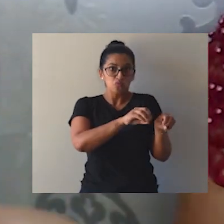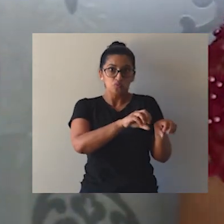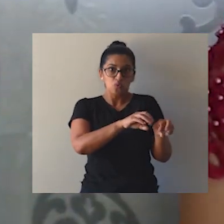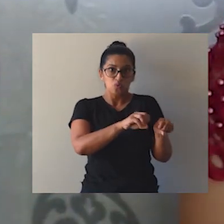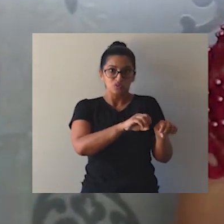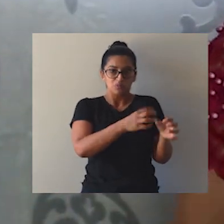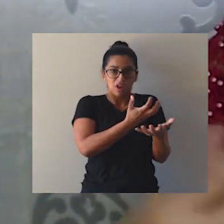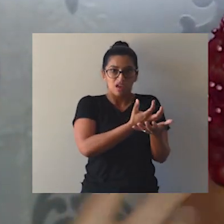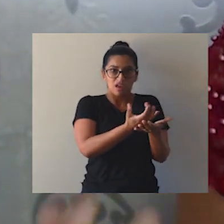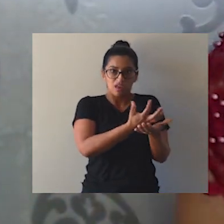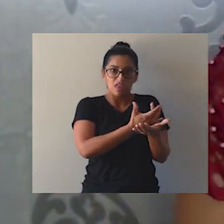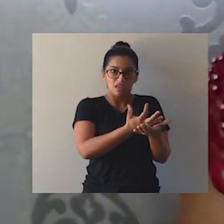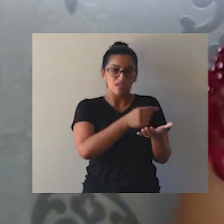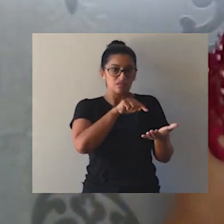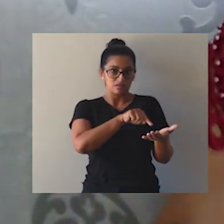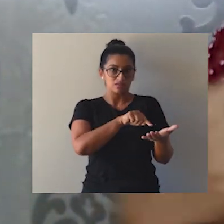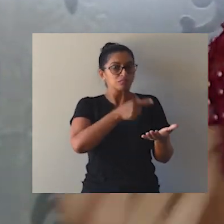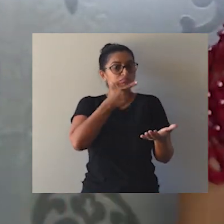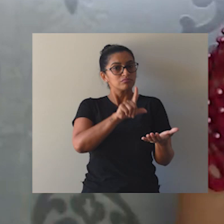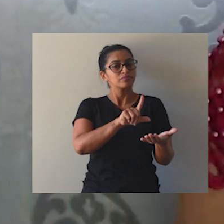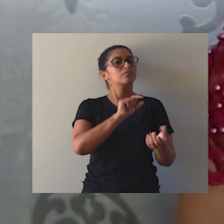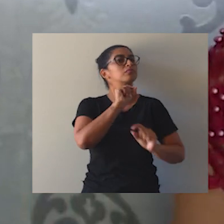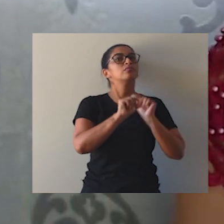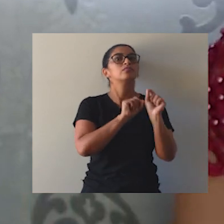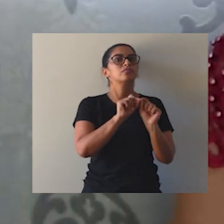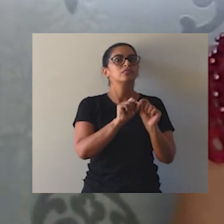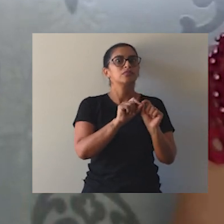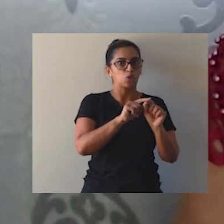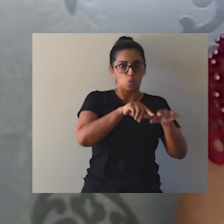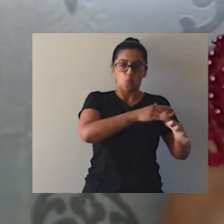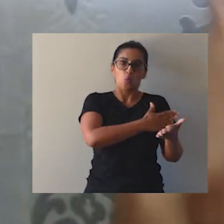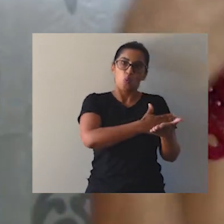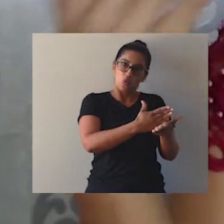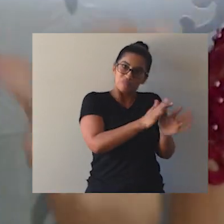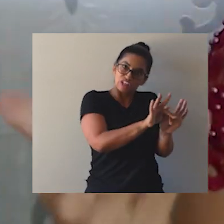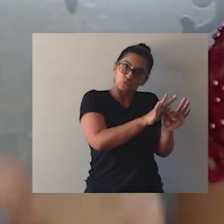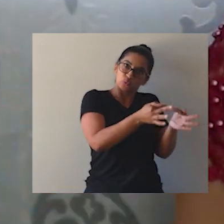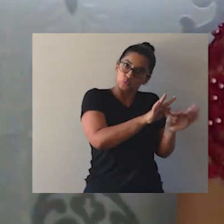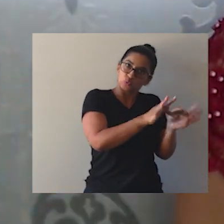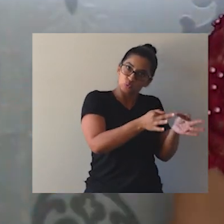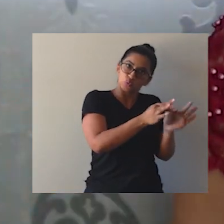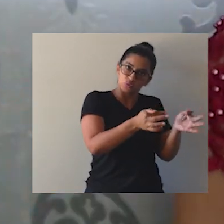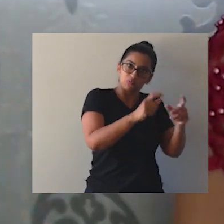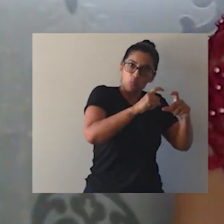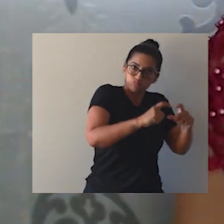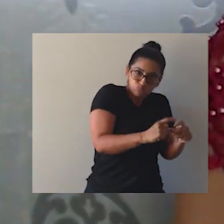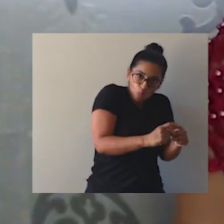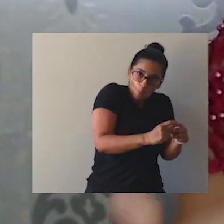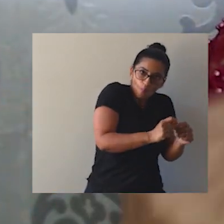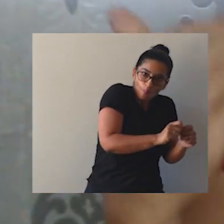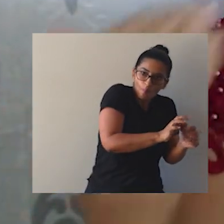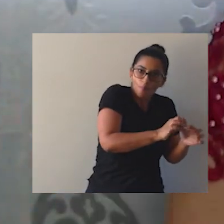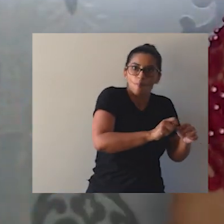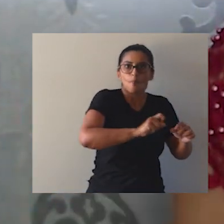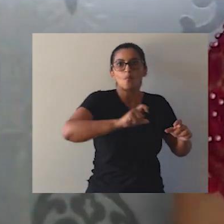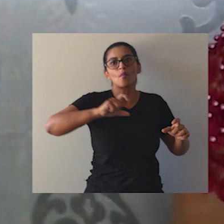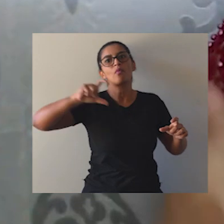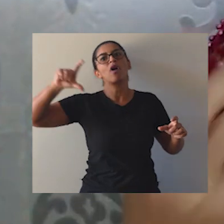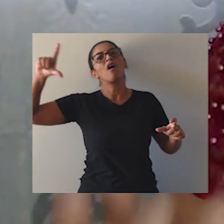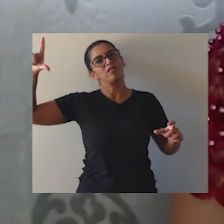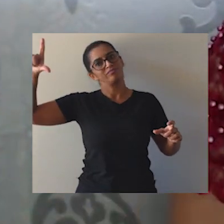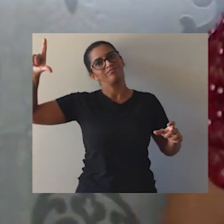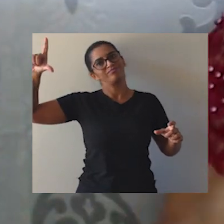toda essa parte sensorial que a gente vai trabalhar é para que mais, assim, quando ele tiver